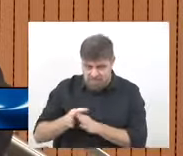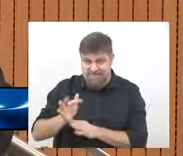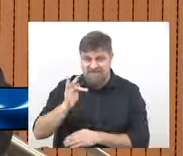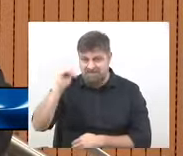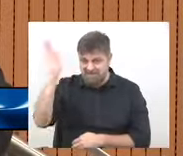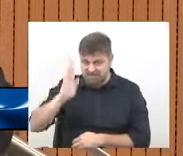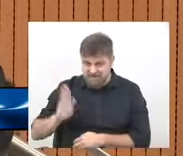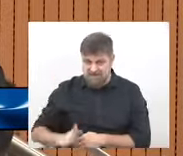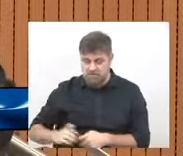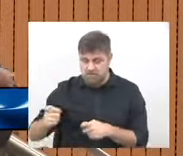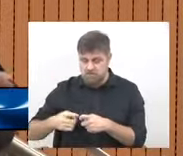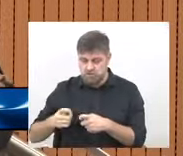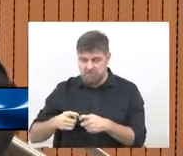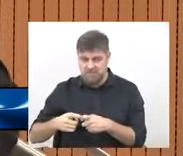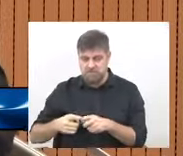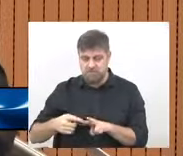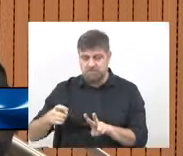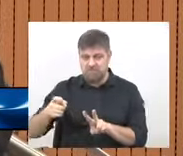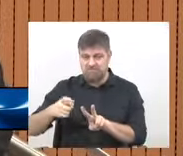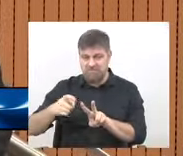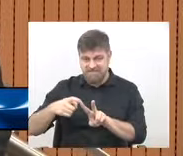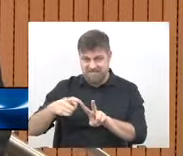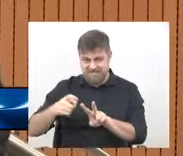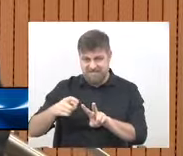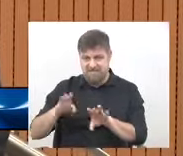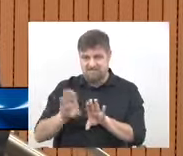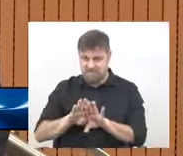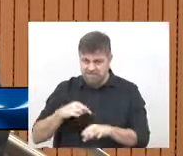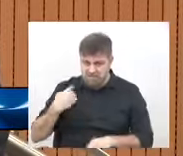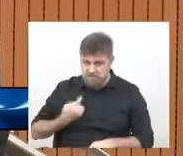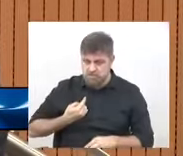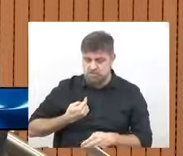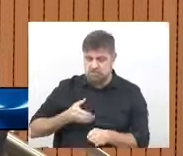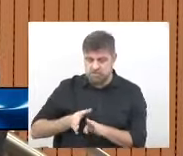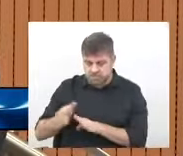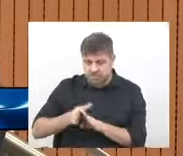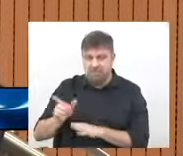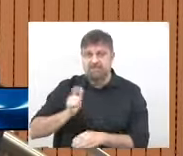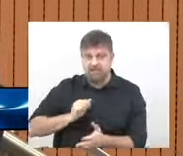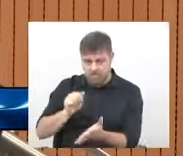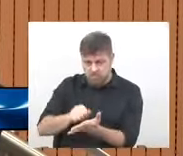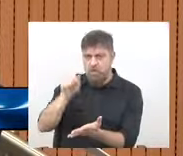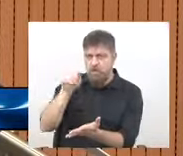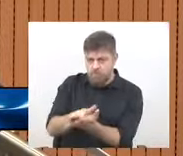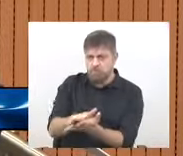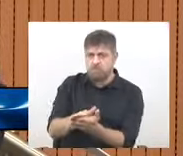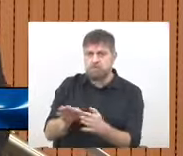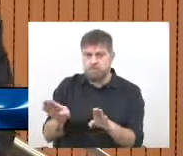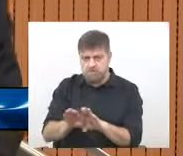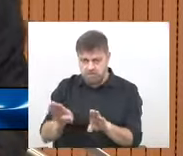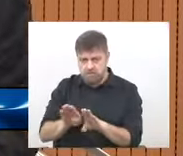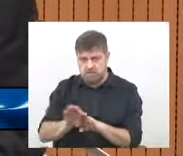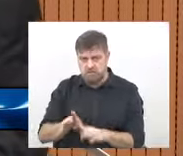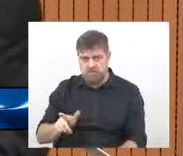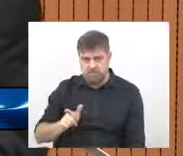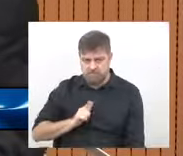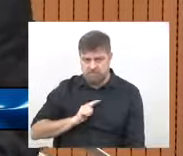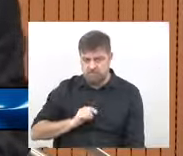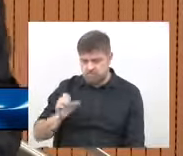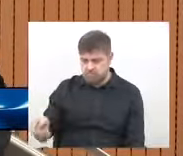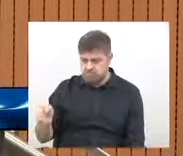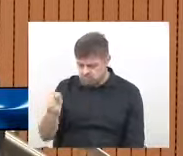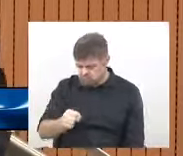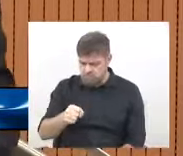de Veterinária e da recomendação, é que nós tenhamos uma sanção,